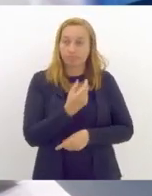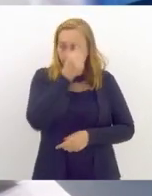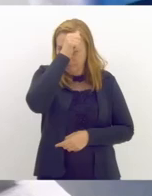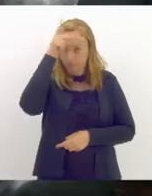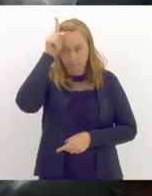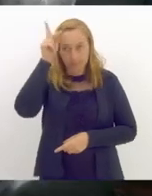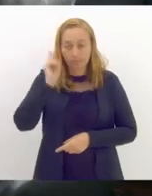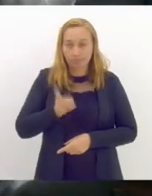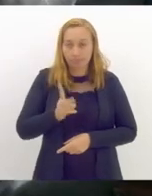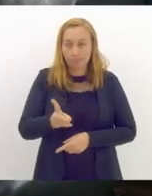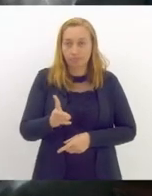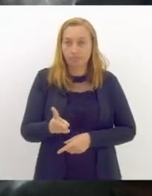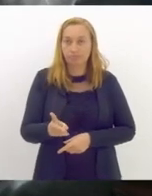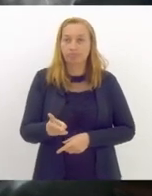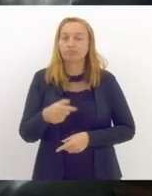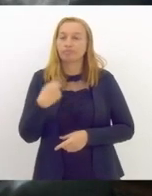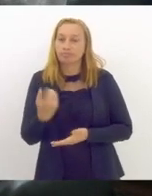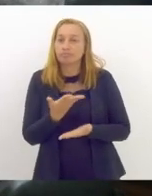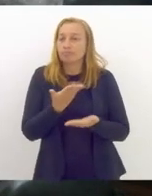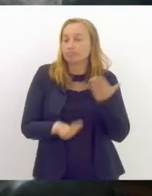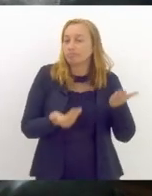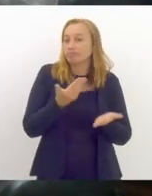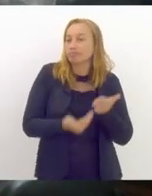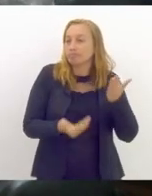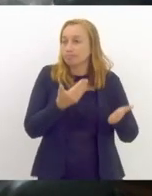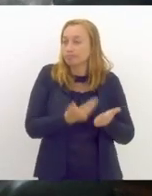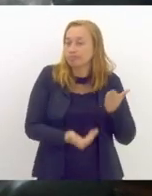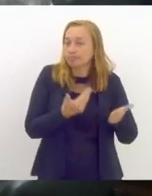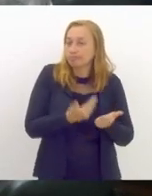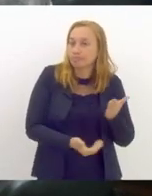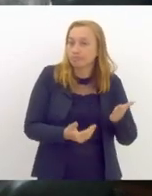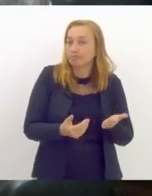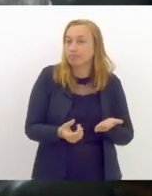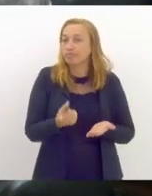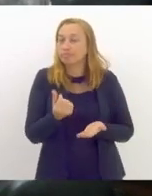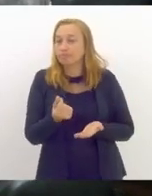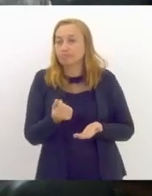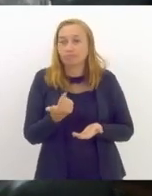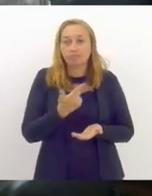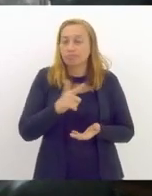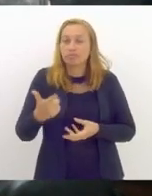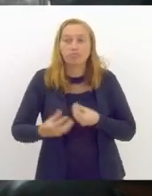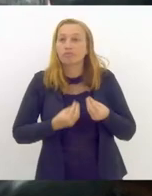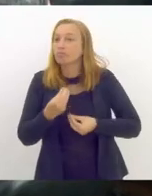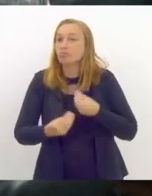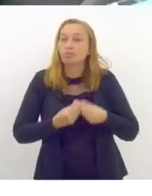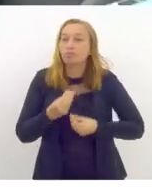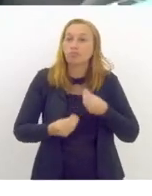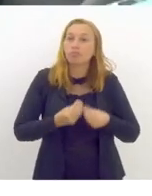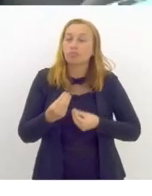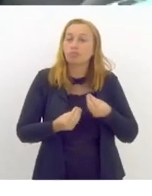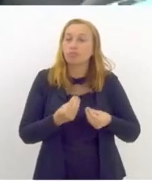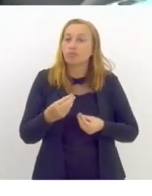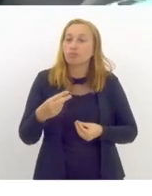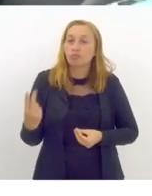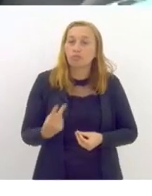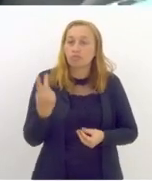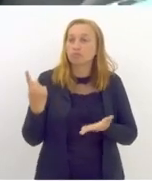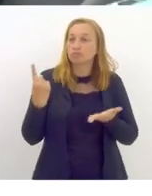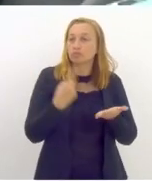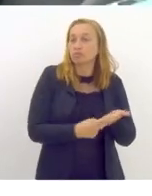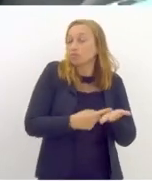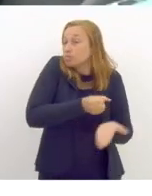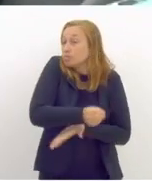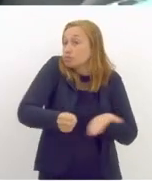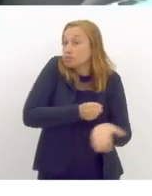toda vez ouvir dizer que nós vamos perder receita nós vamos ter que pagar essa conta e nós não temos mais condição de honrar os nossos compromissos